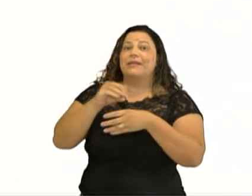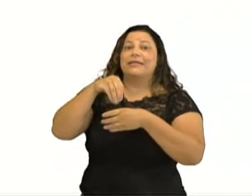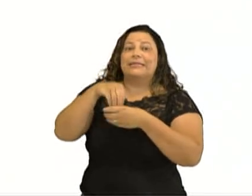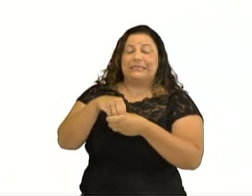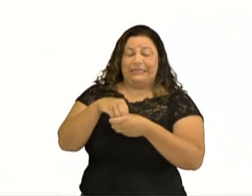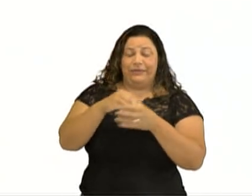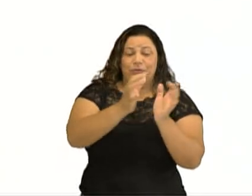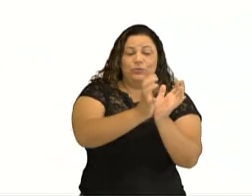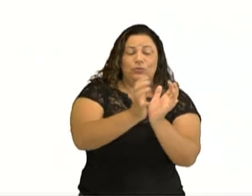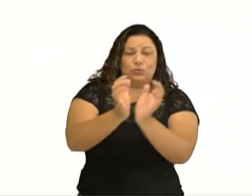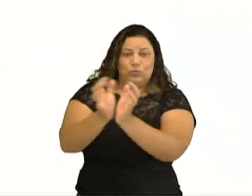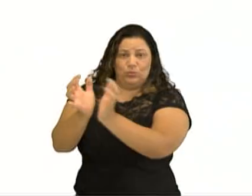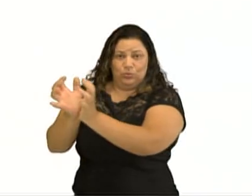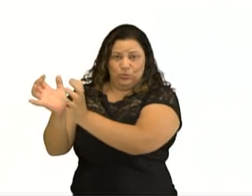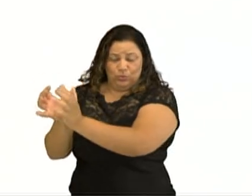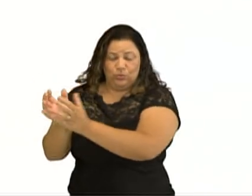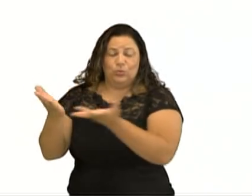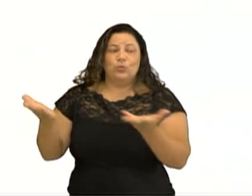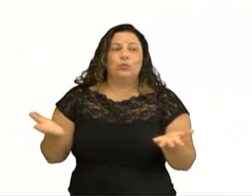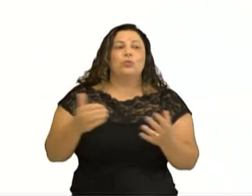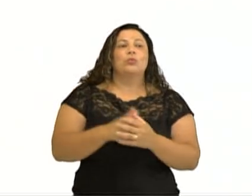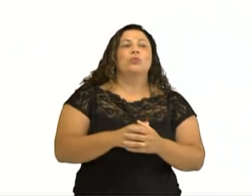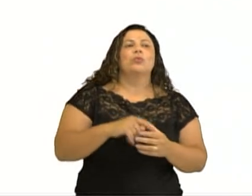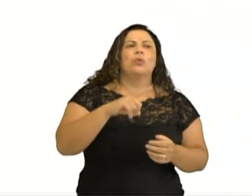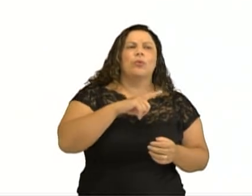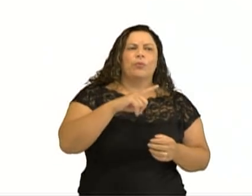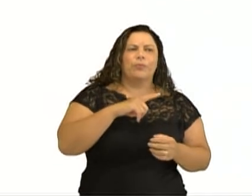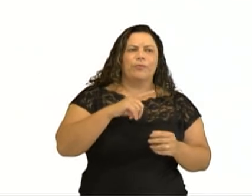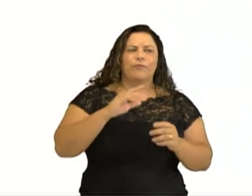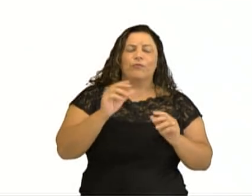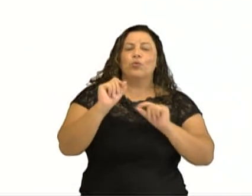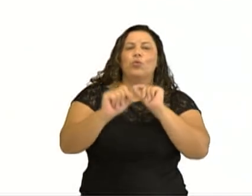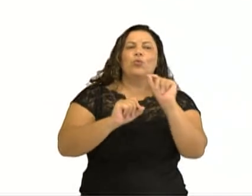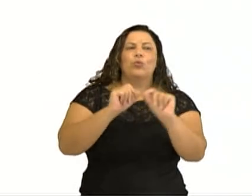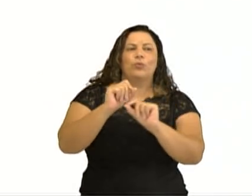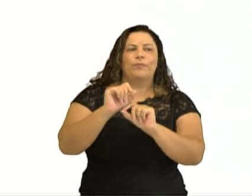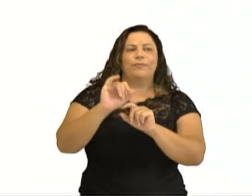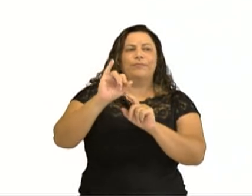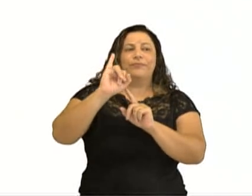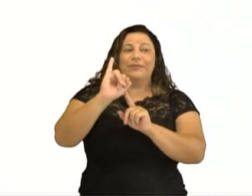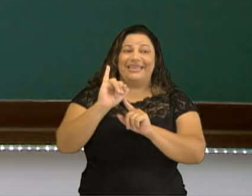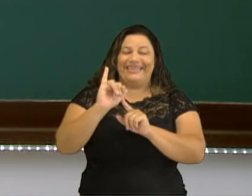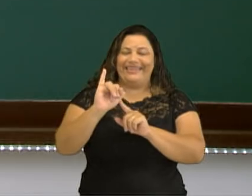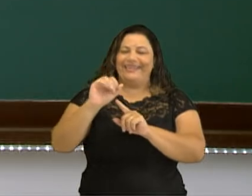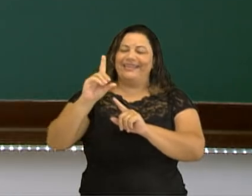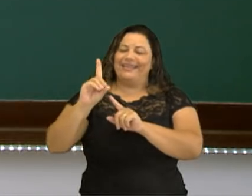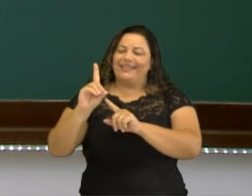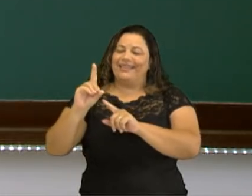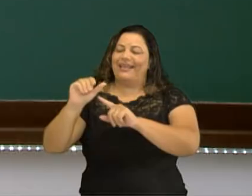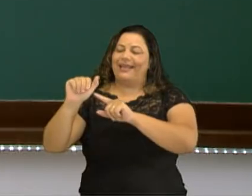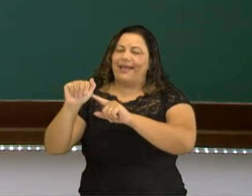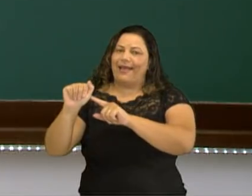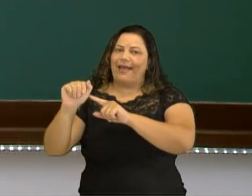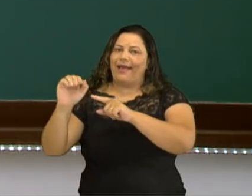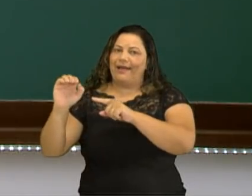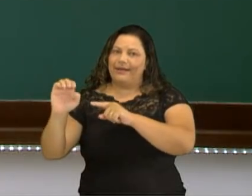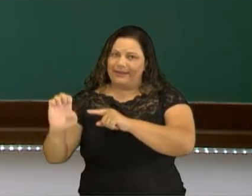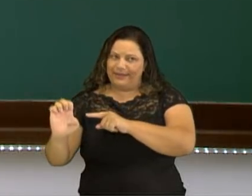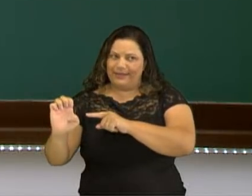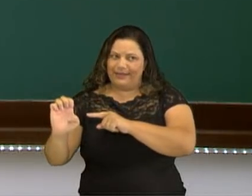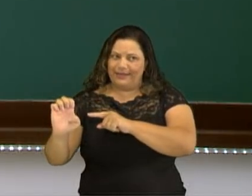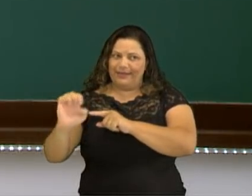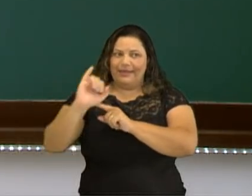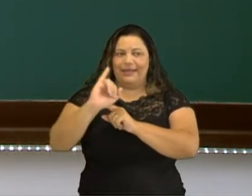classificação, elas vão terminar com essa finalização aqui, ó, um I, D, A e E,